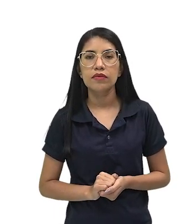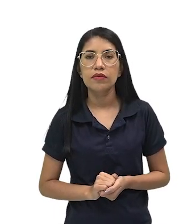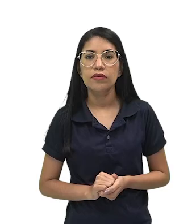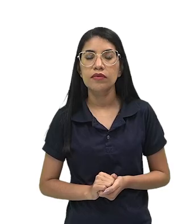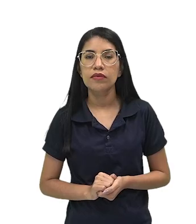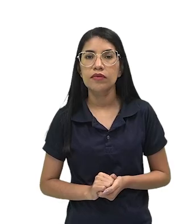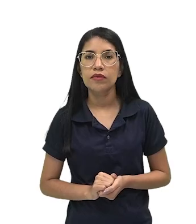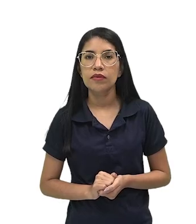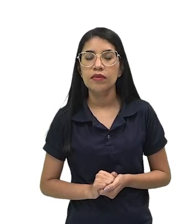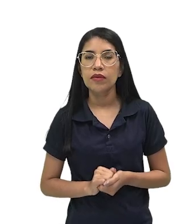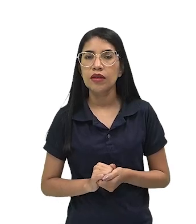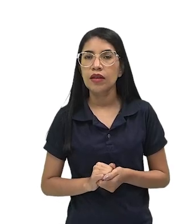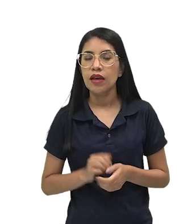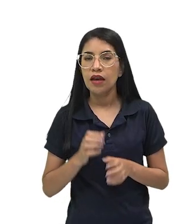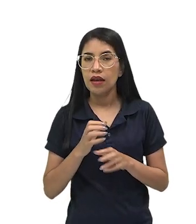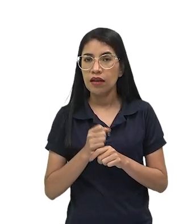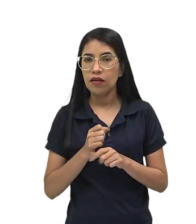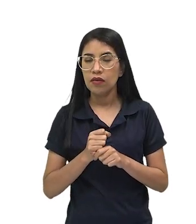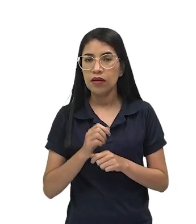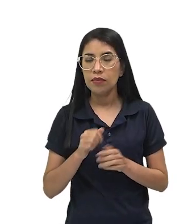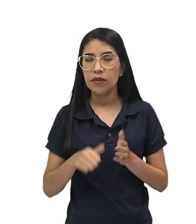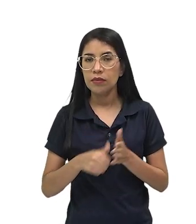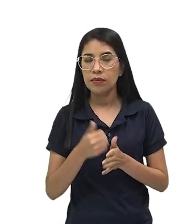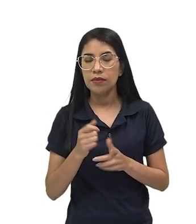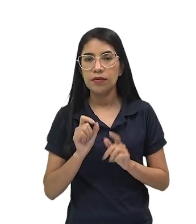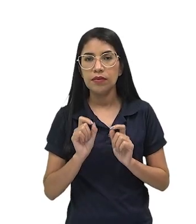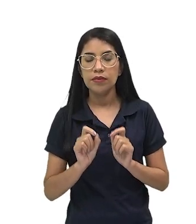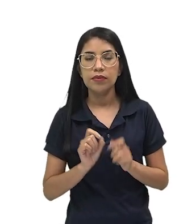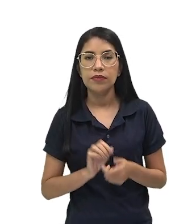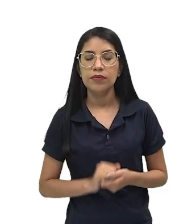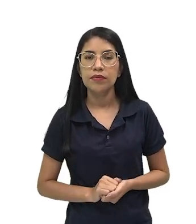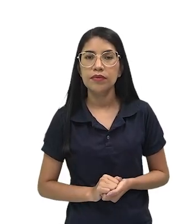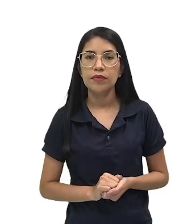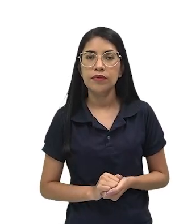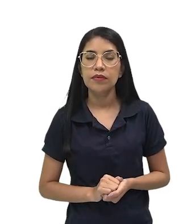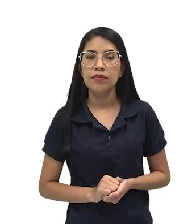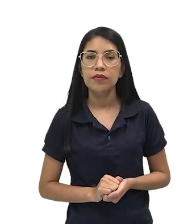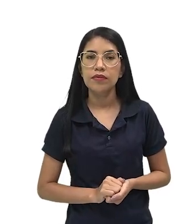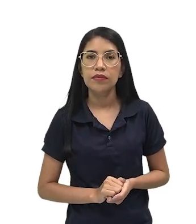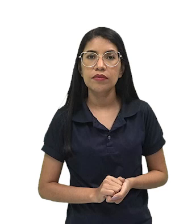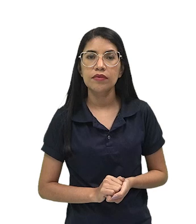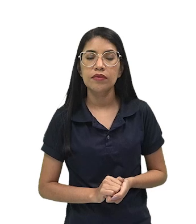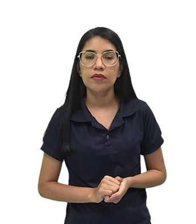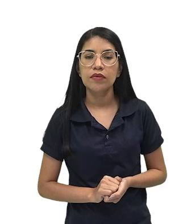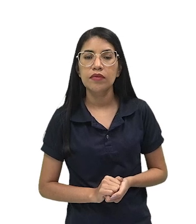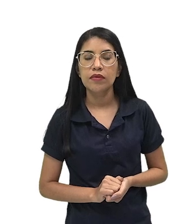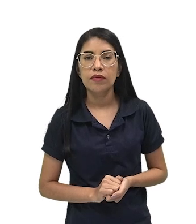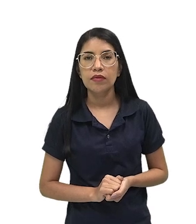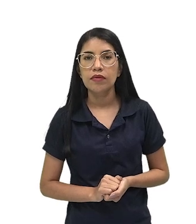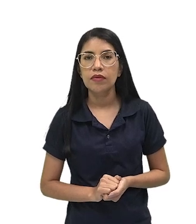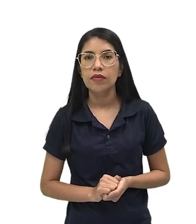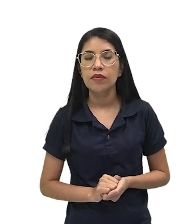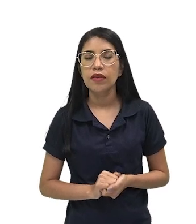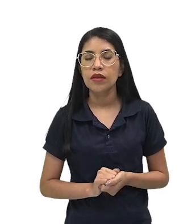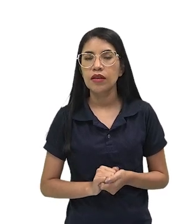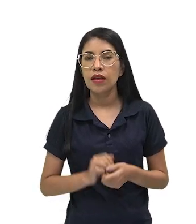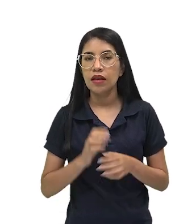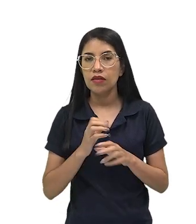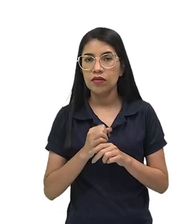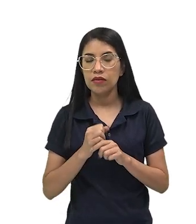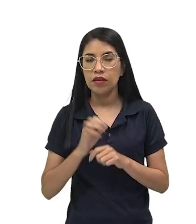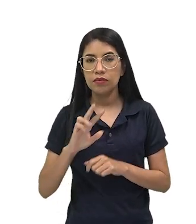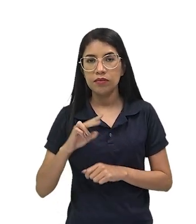Prioridade aqui. A prioridade, né? Você tem que calcular a primeira